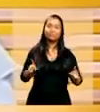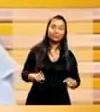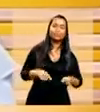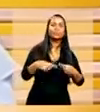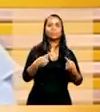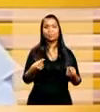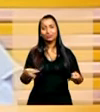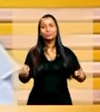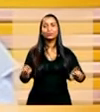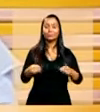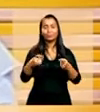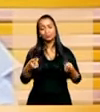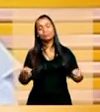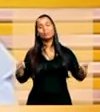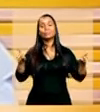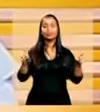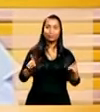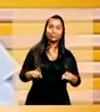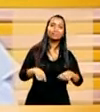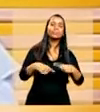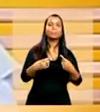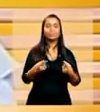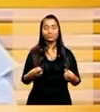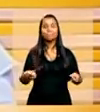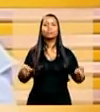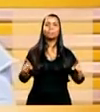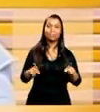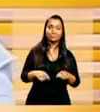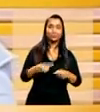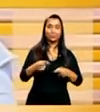na, na, na, na, na,